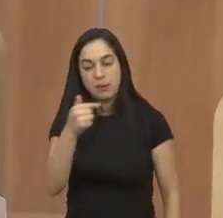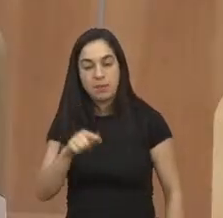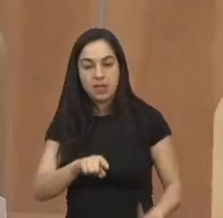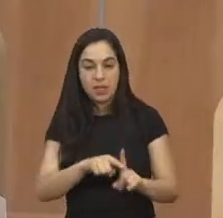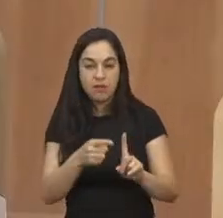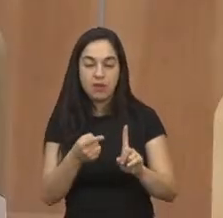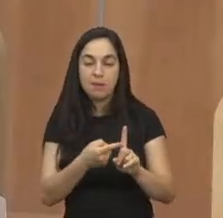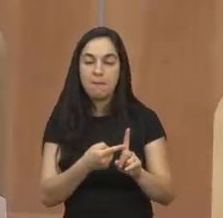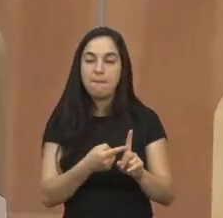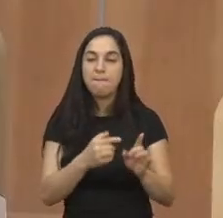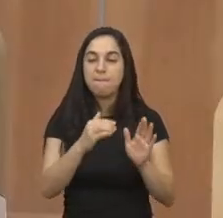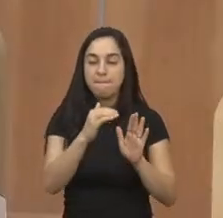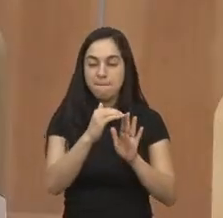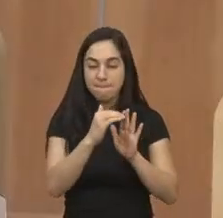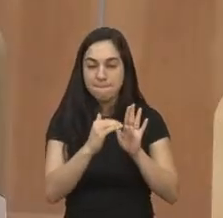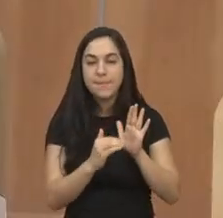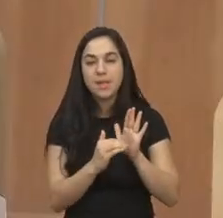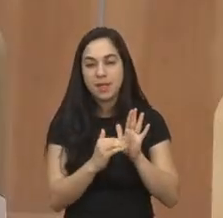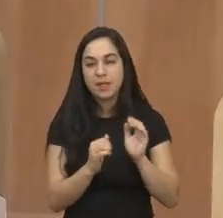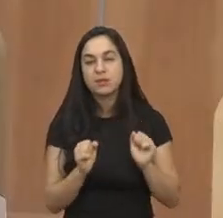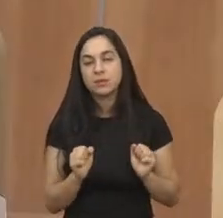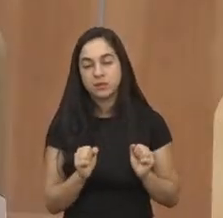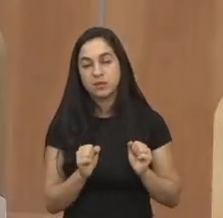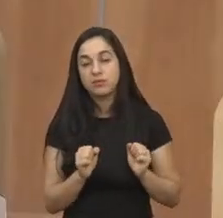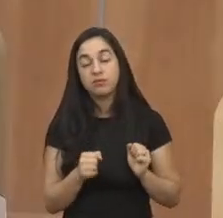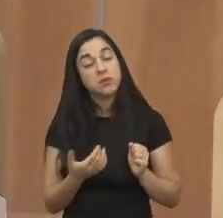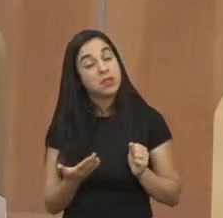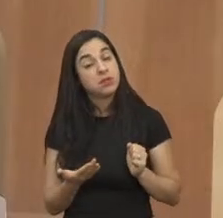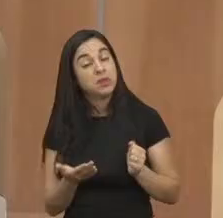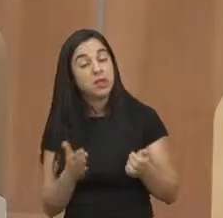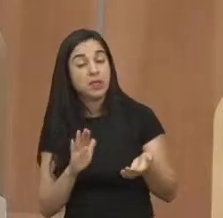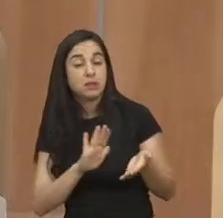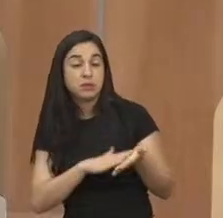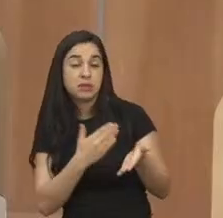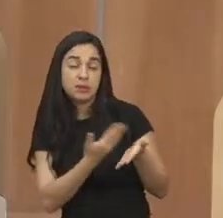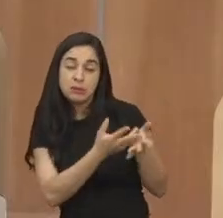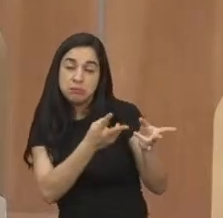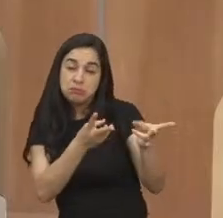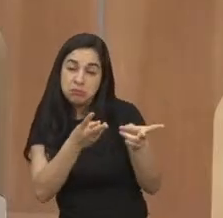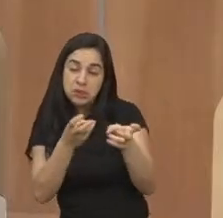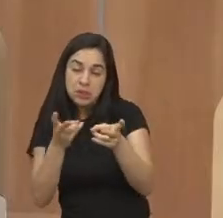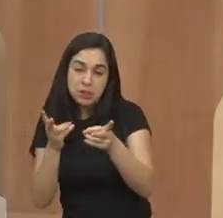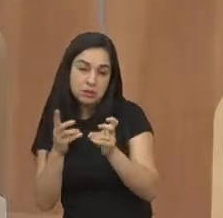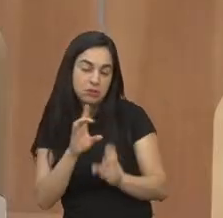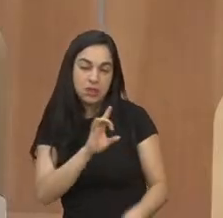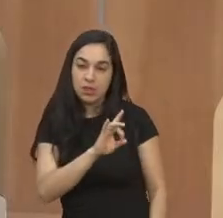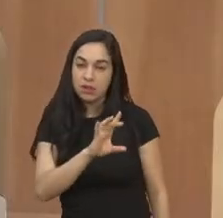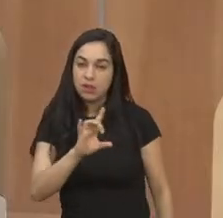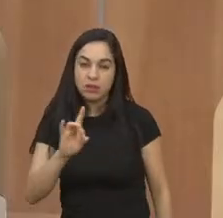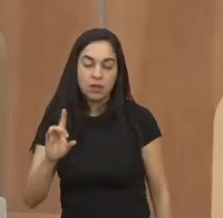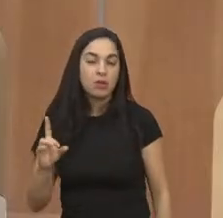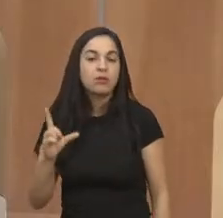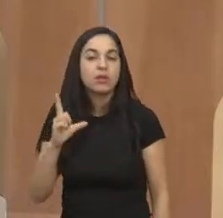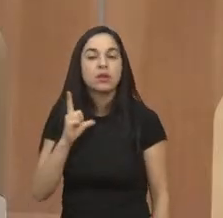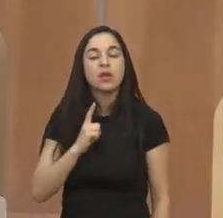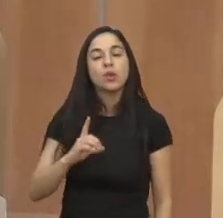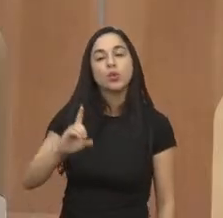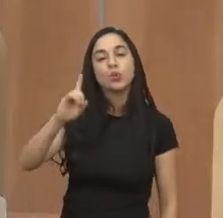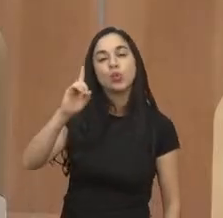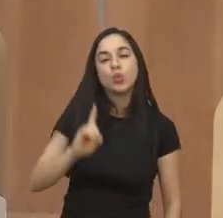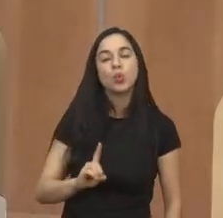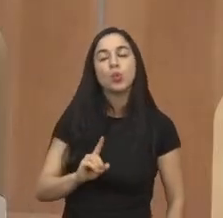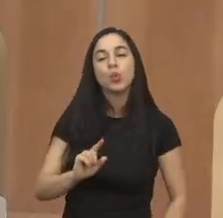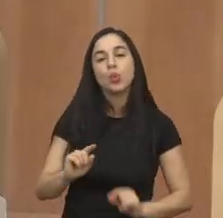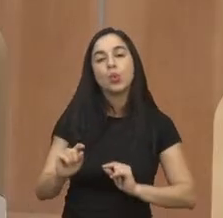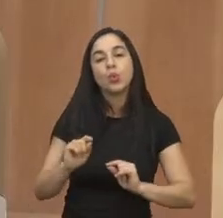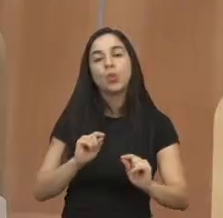seja, é uma questão interpretativa de cada um. E no direito, a gente chama isso